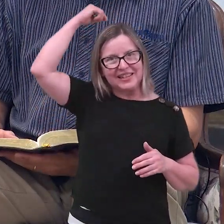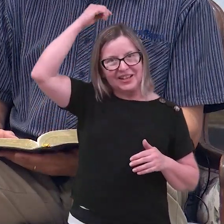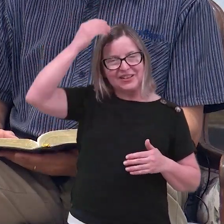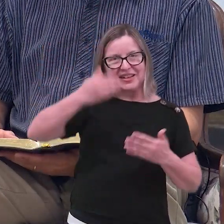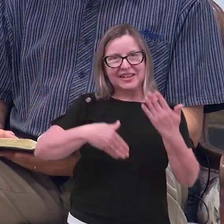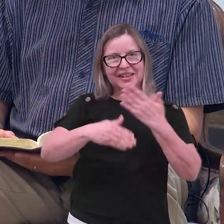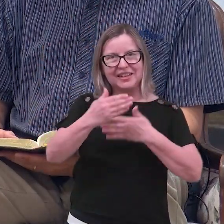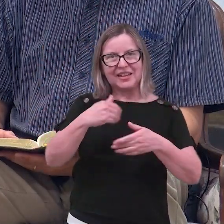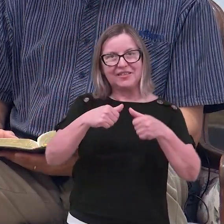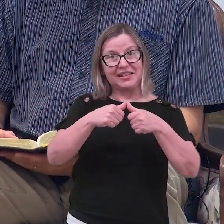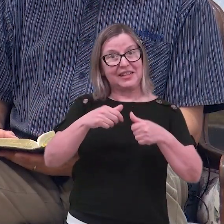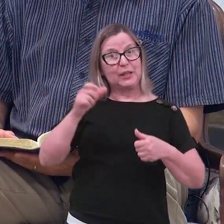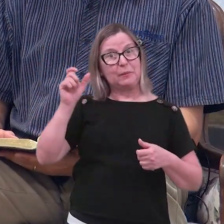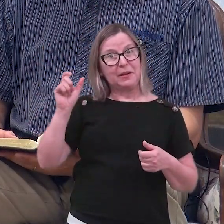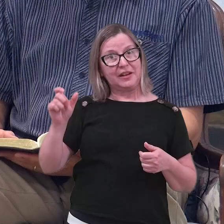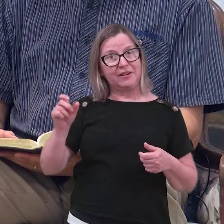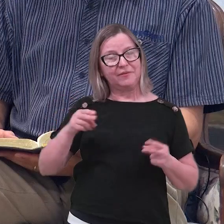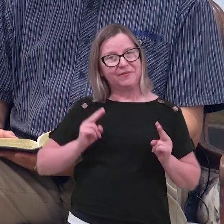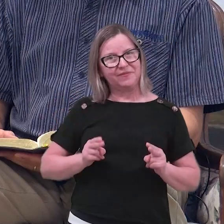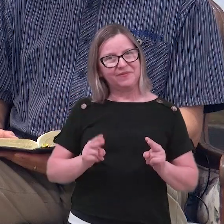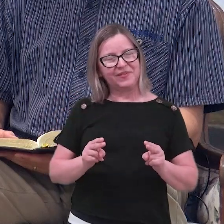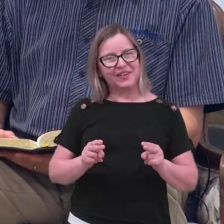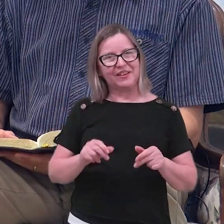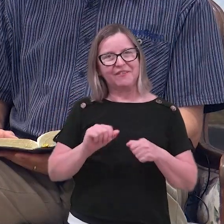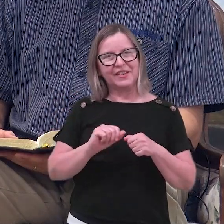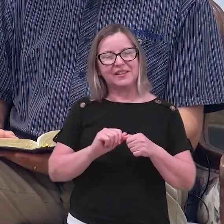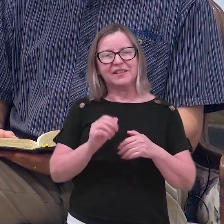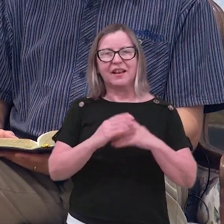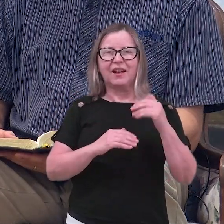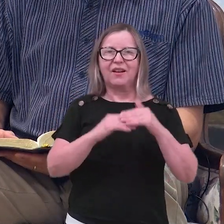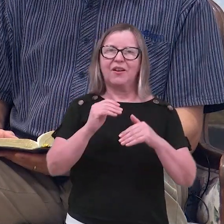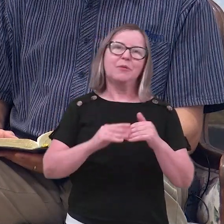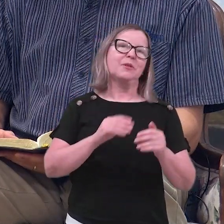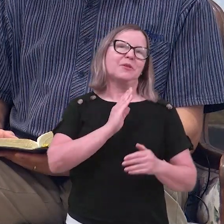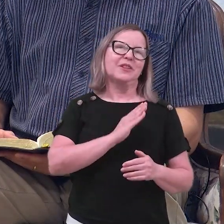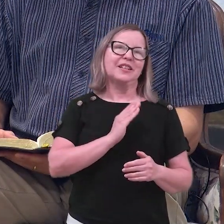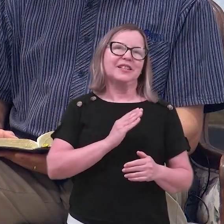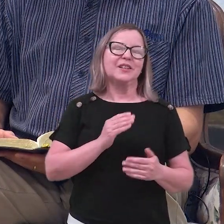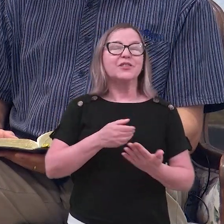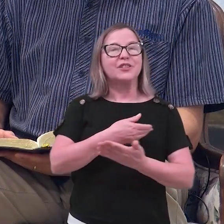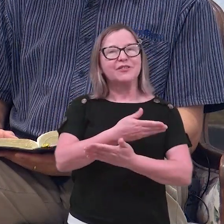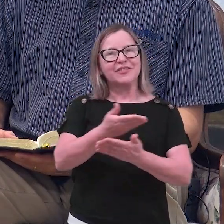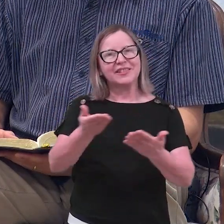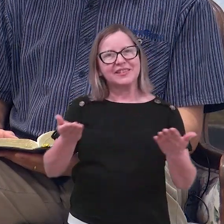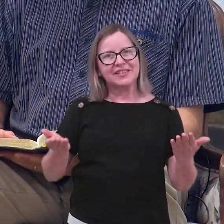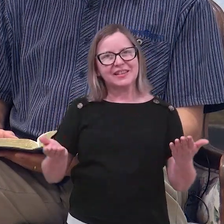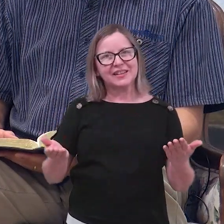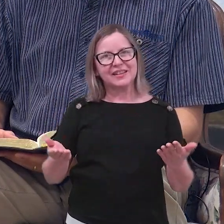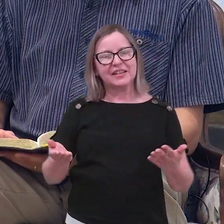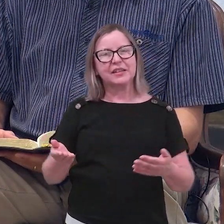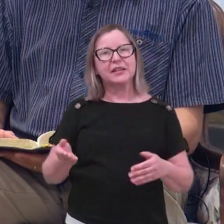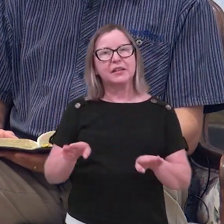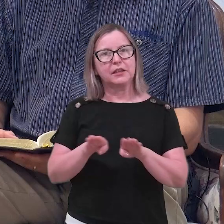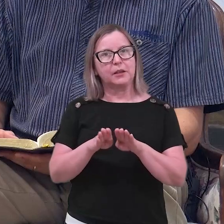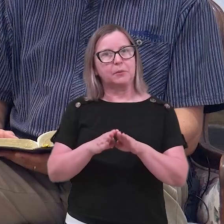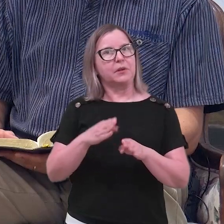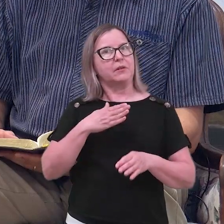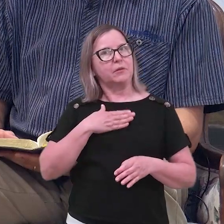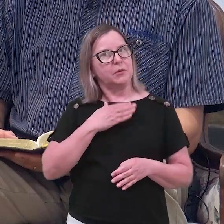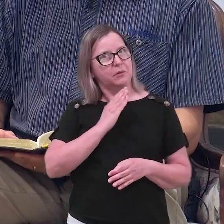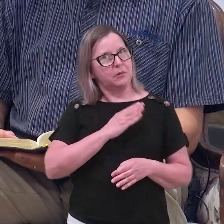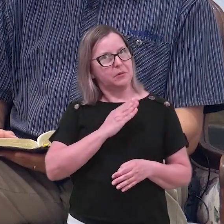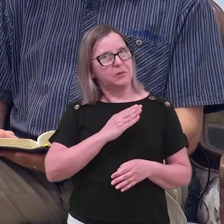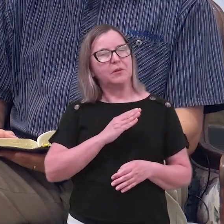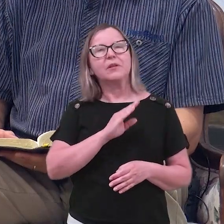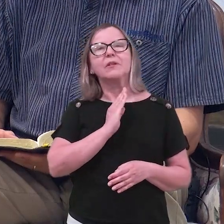dessa palavra, continue trabalhando e falando ao coração de cada um de vocês, no meu coração também, no coração